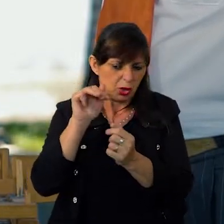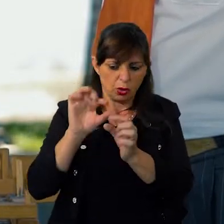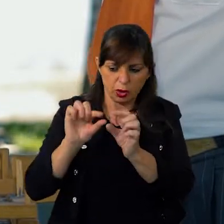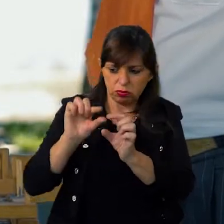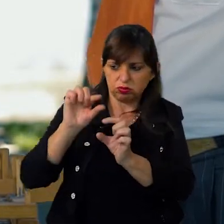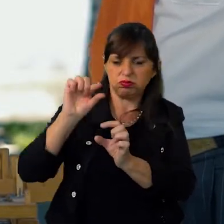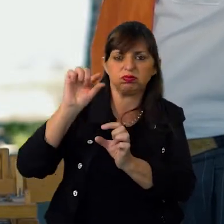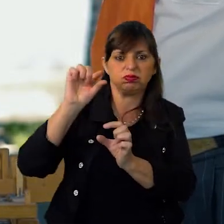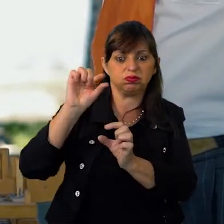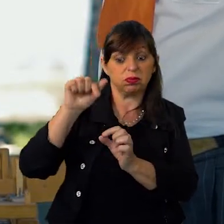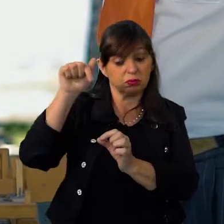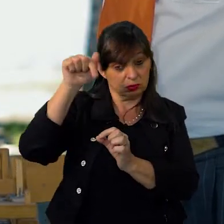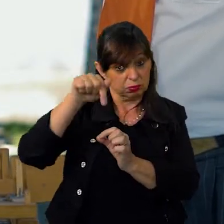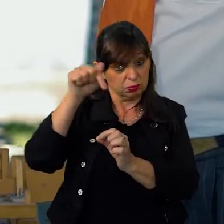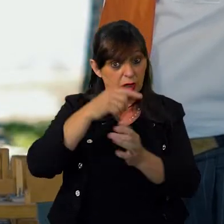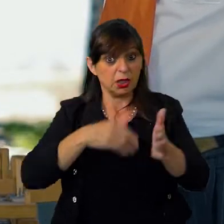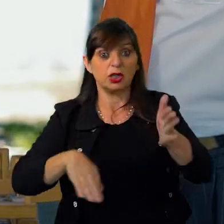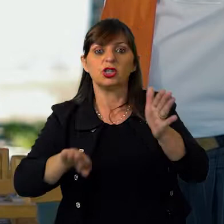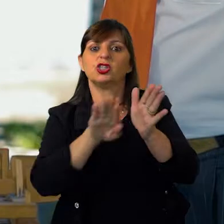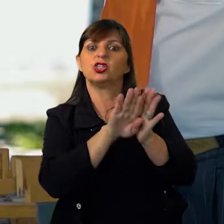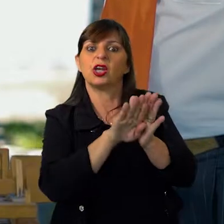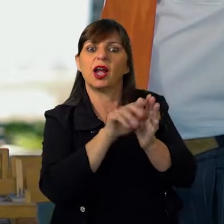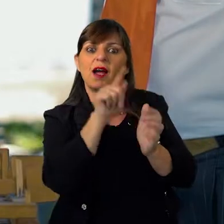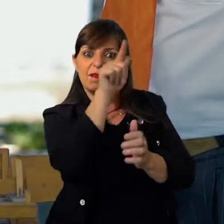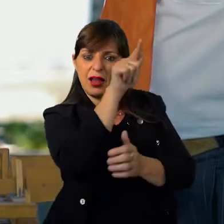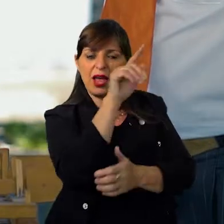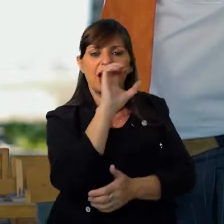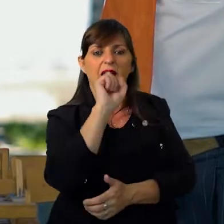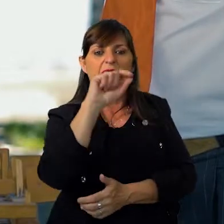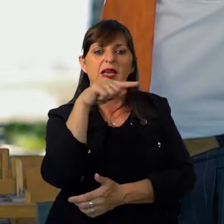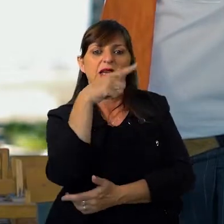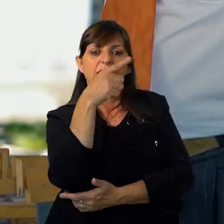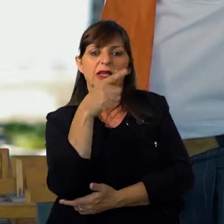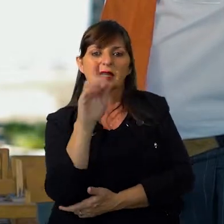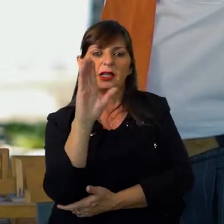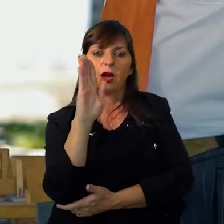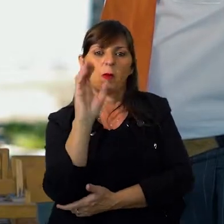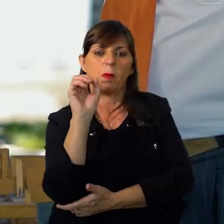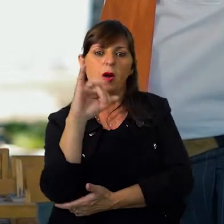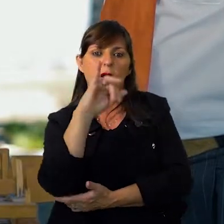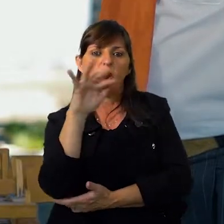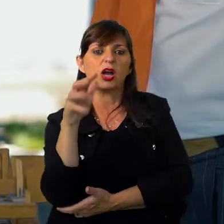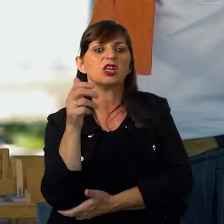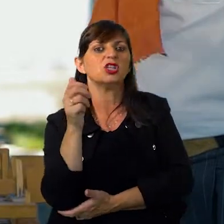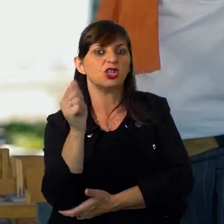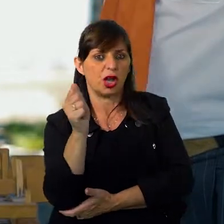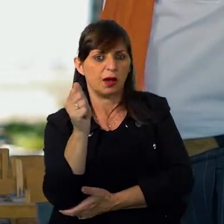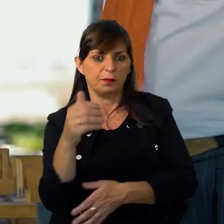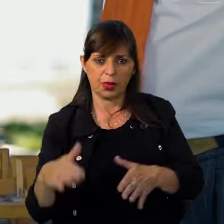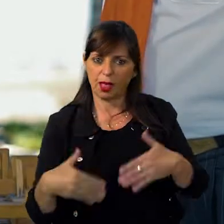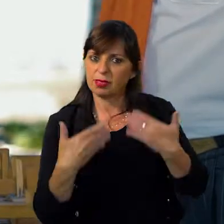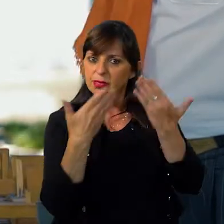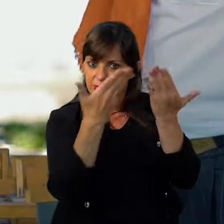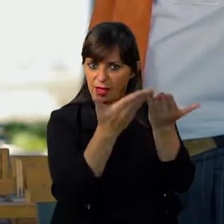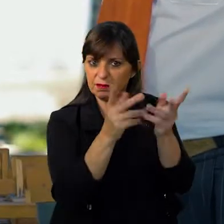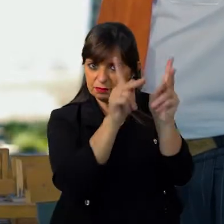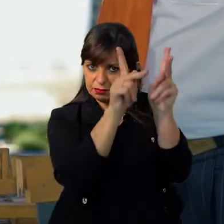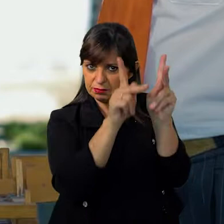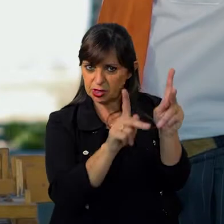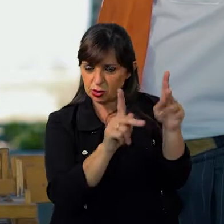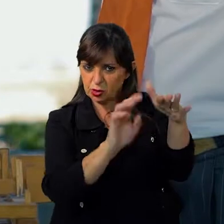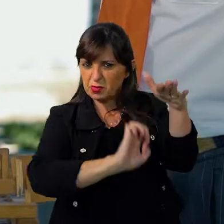e quando essa Jangada chegava em São Borja no porto e era entregue para os empresários imagine vocês